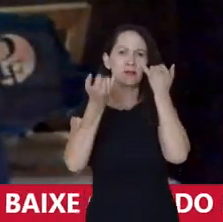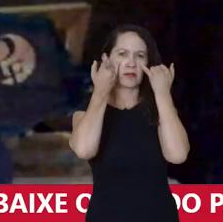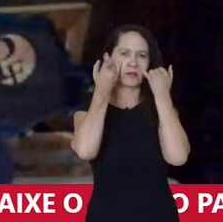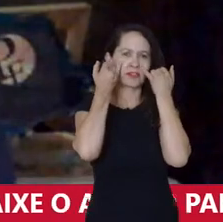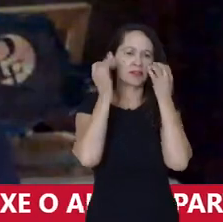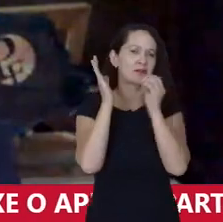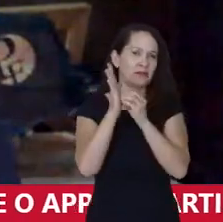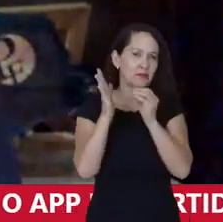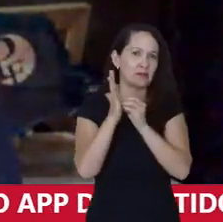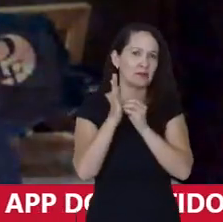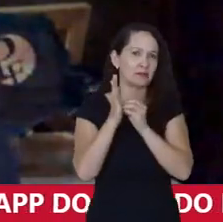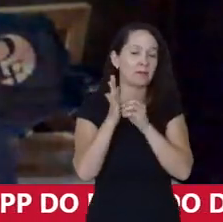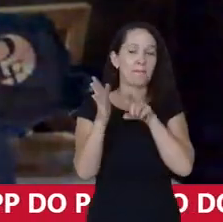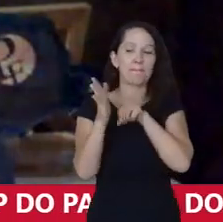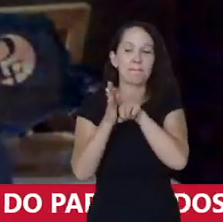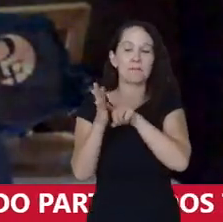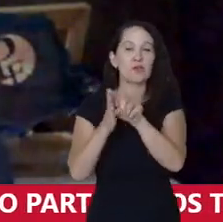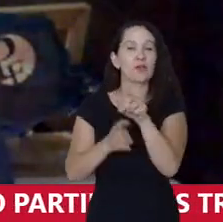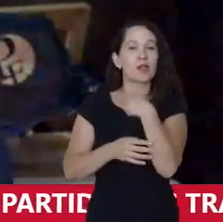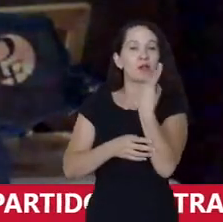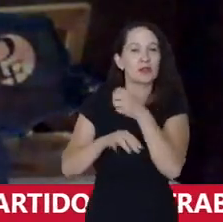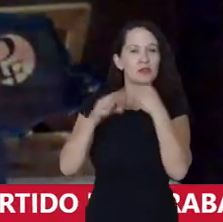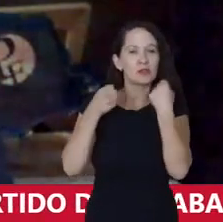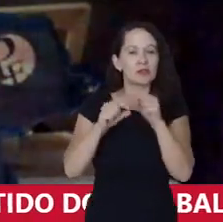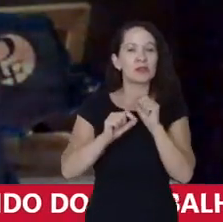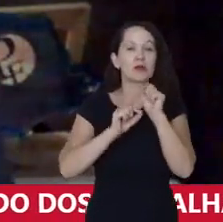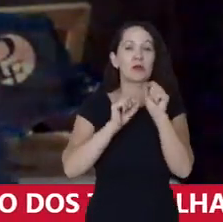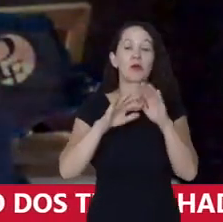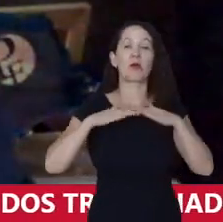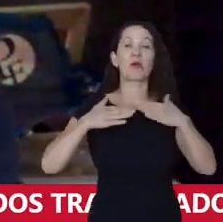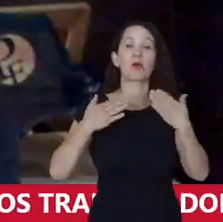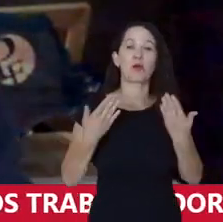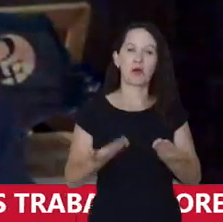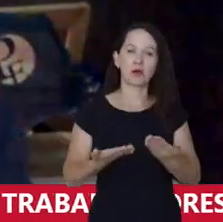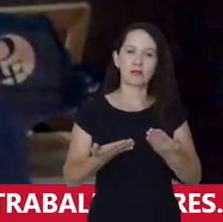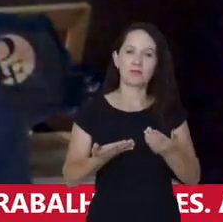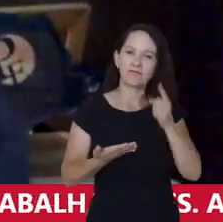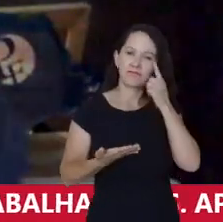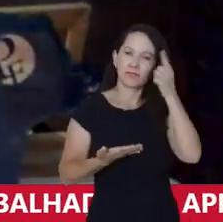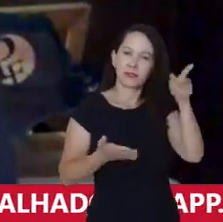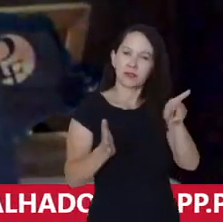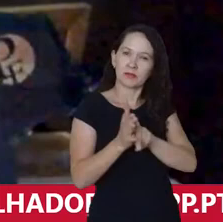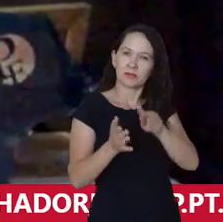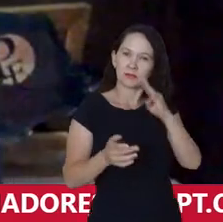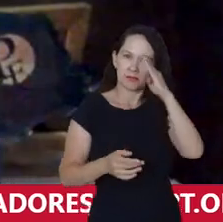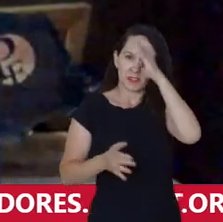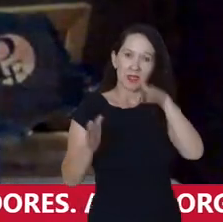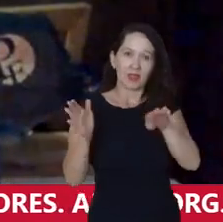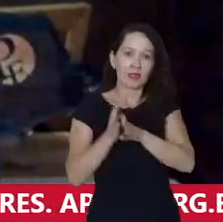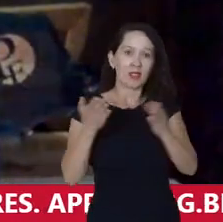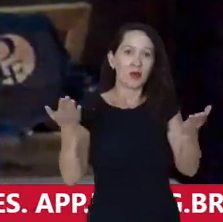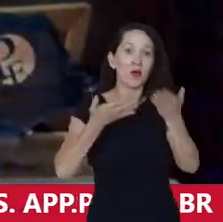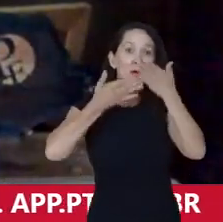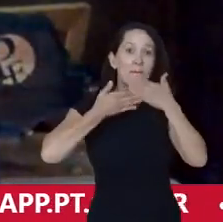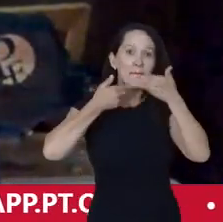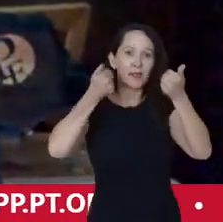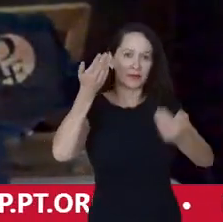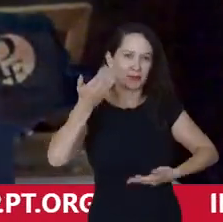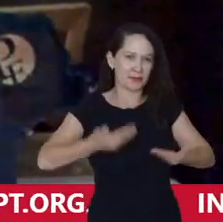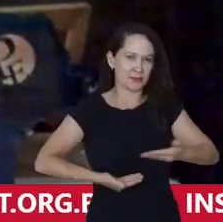informações, o questionamento que nós temos que fazer é qual iniciativa do Bolsonaro até hoje melhorou o serviço